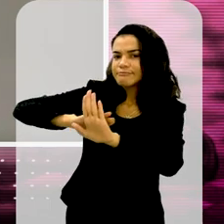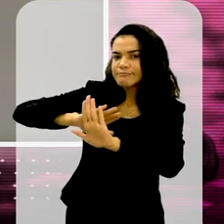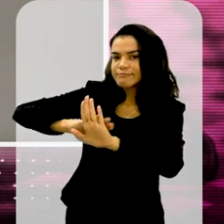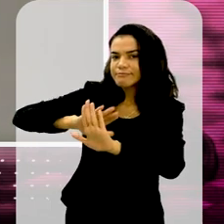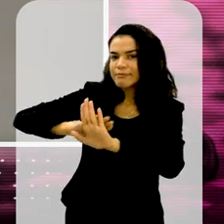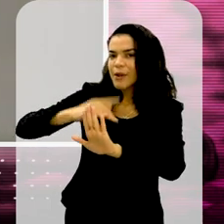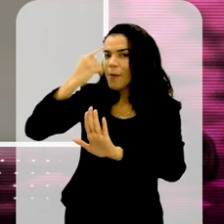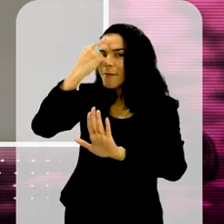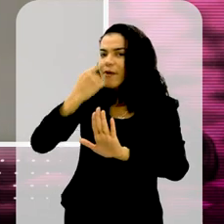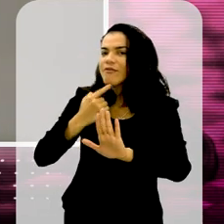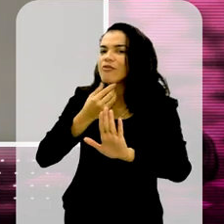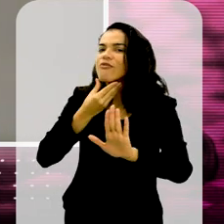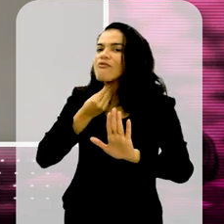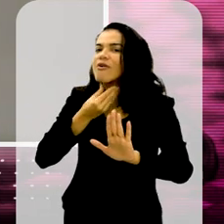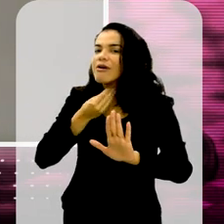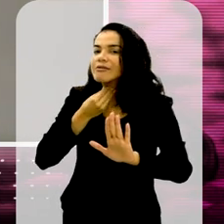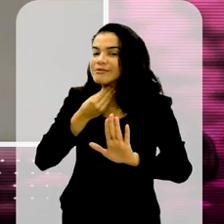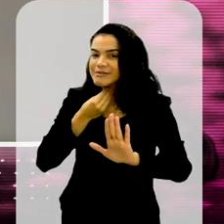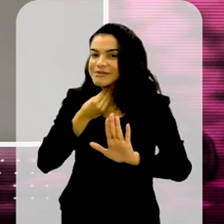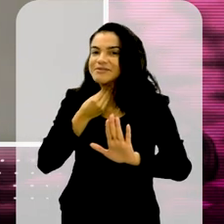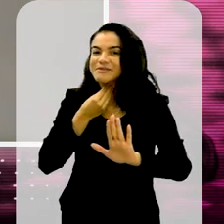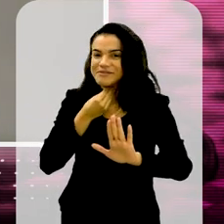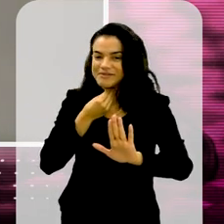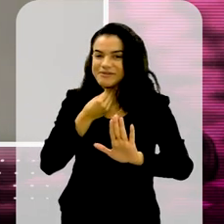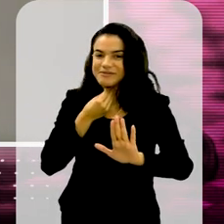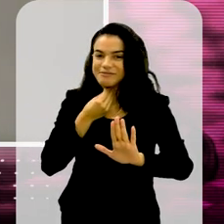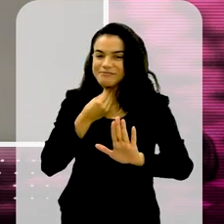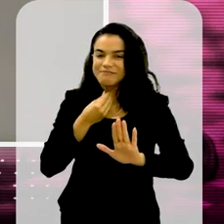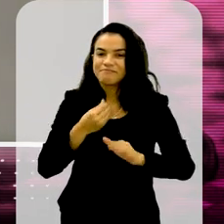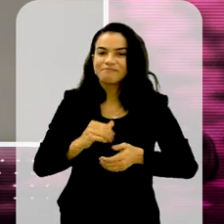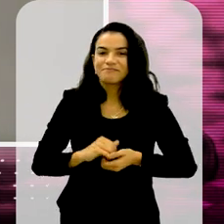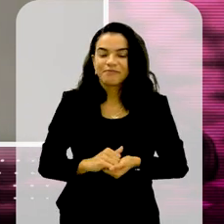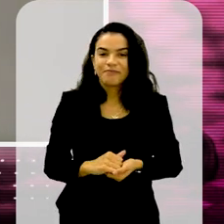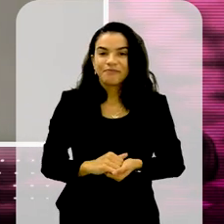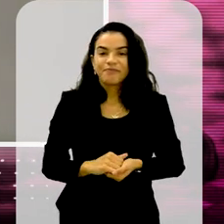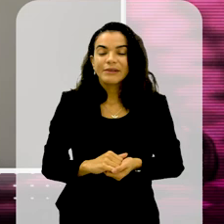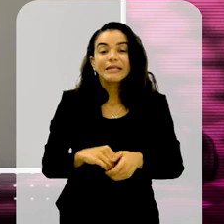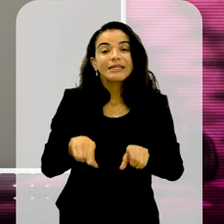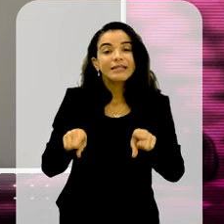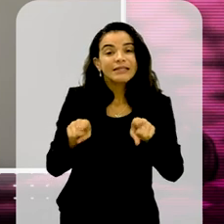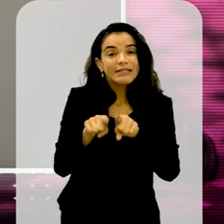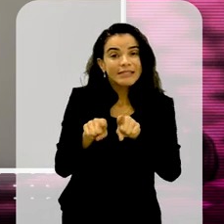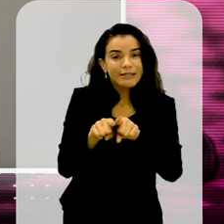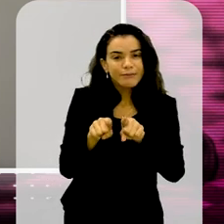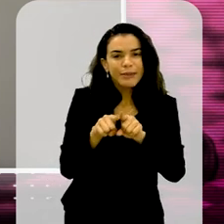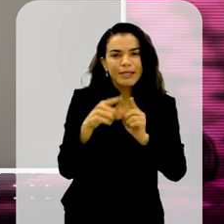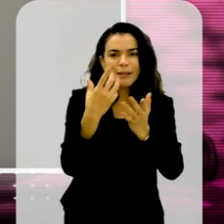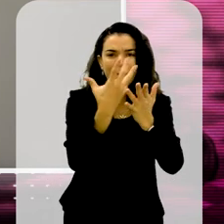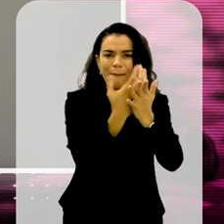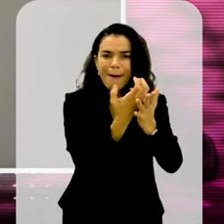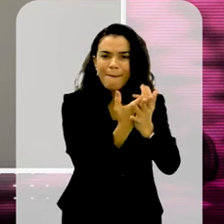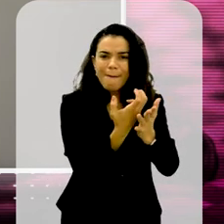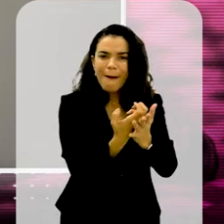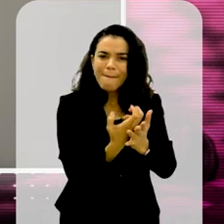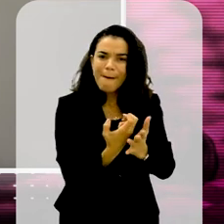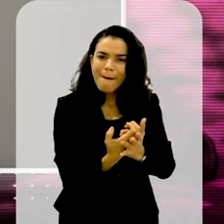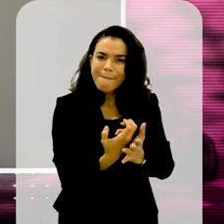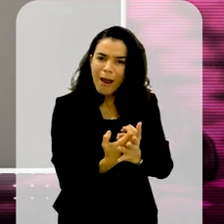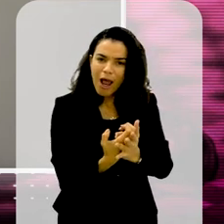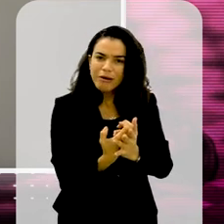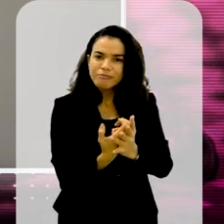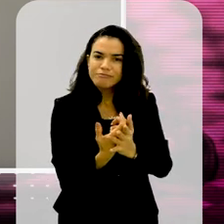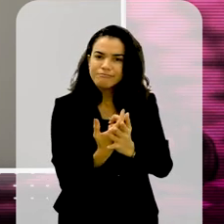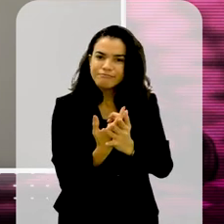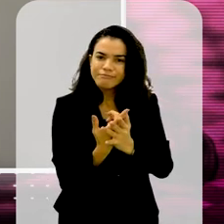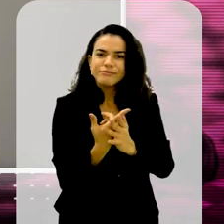trás desse perfil, que geralmente é um perfil fake, né? E esses dados que vão nos